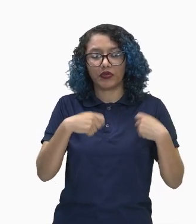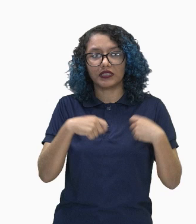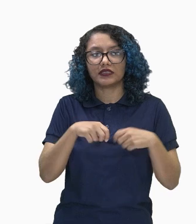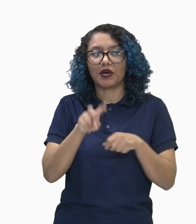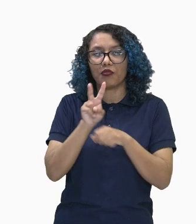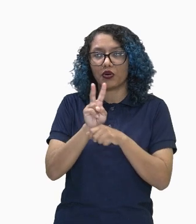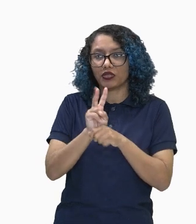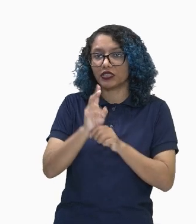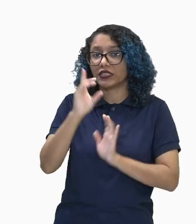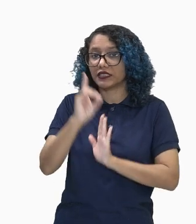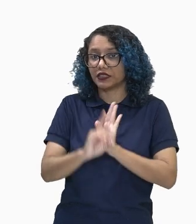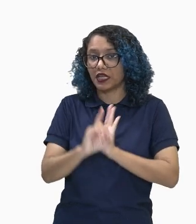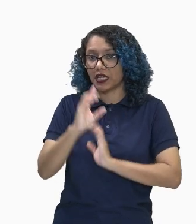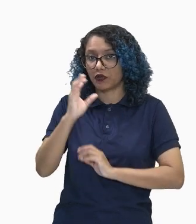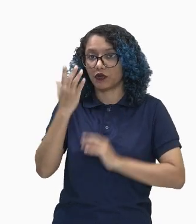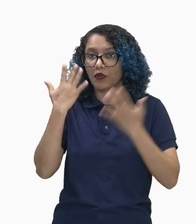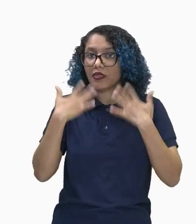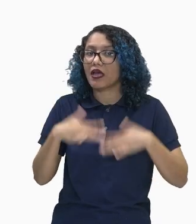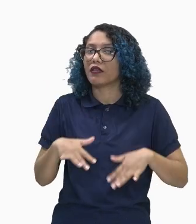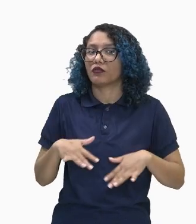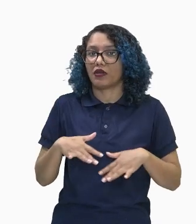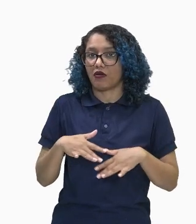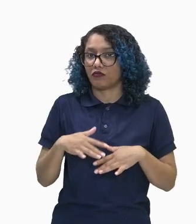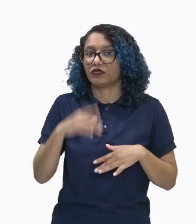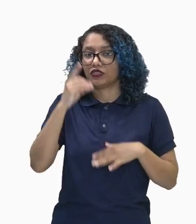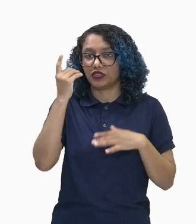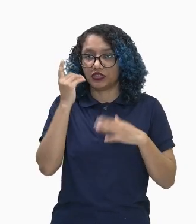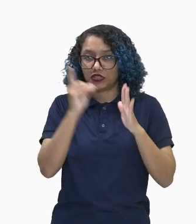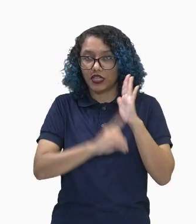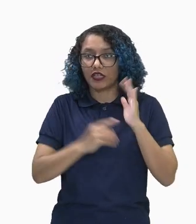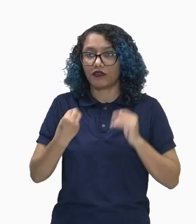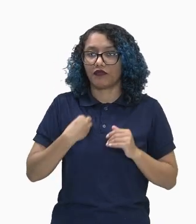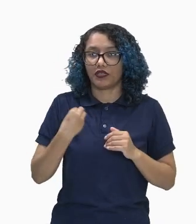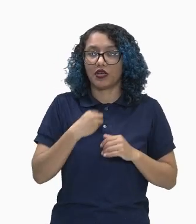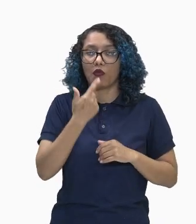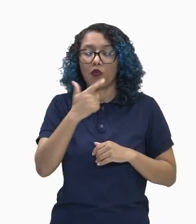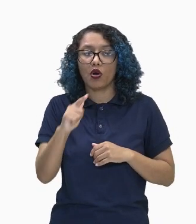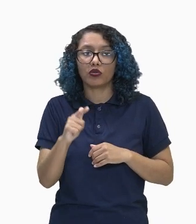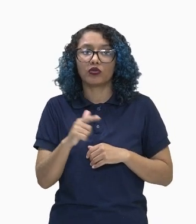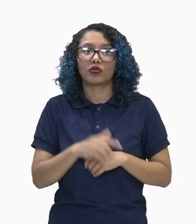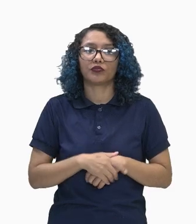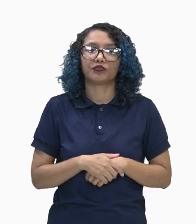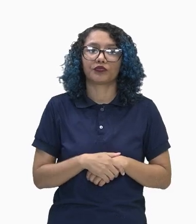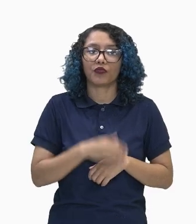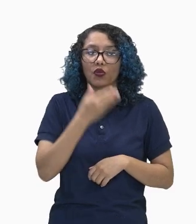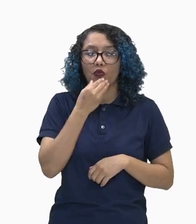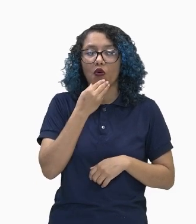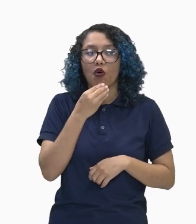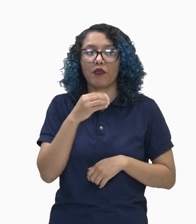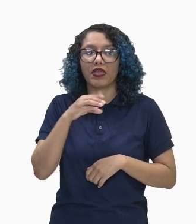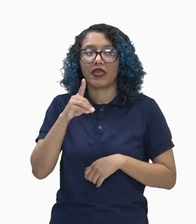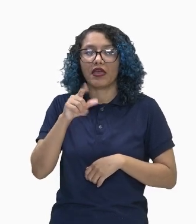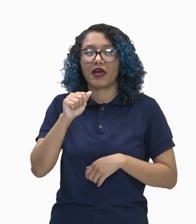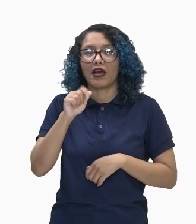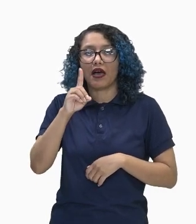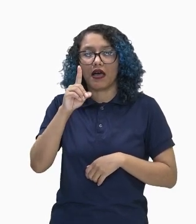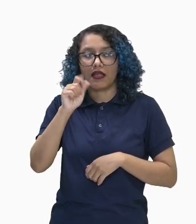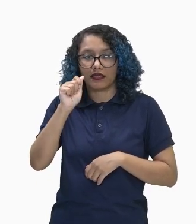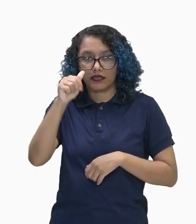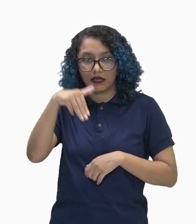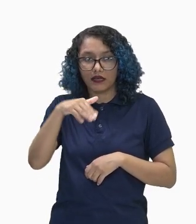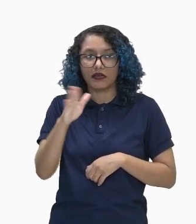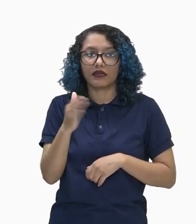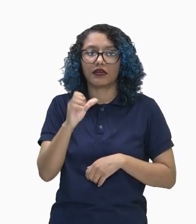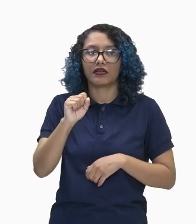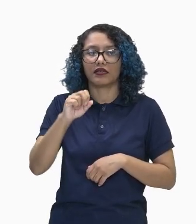Então, esse aí, John Locke. E Adam Smith diz o seguinte, ele